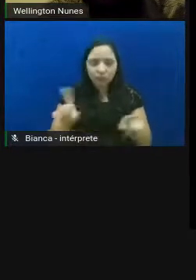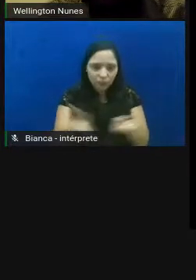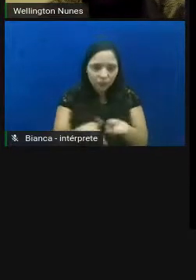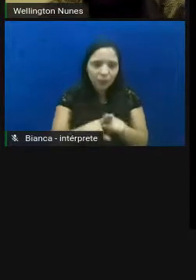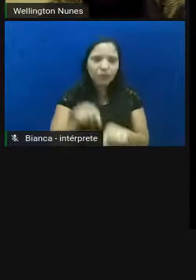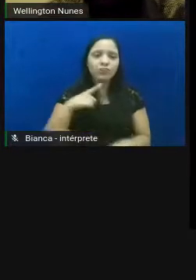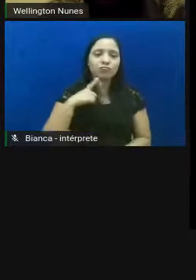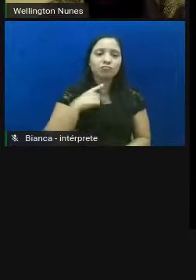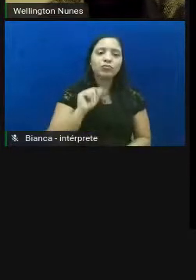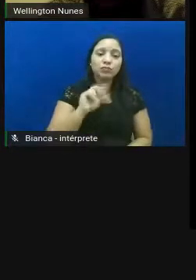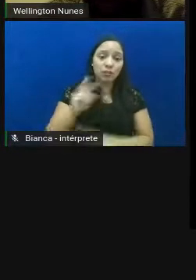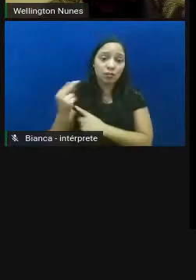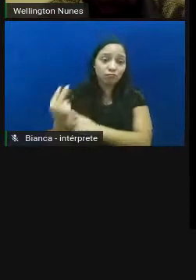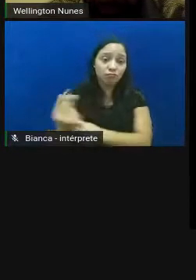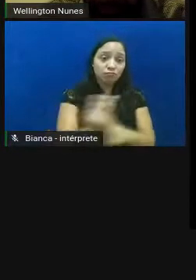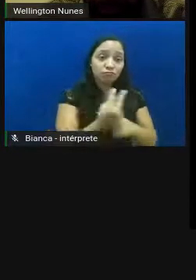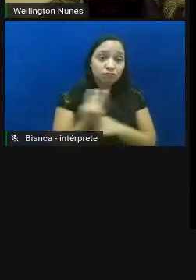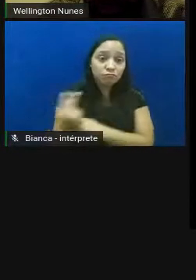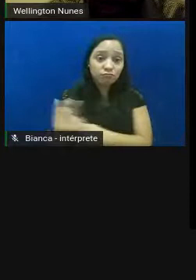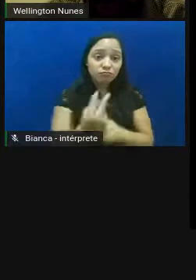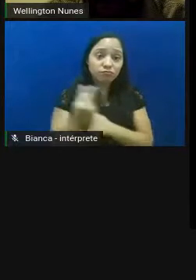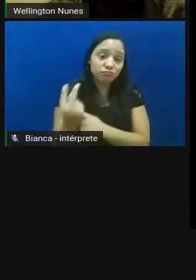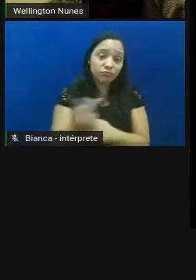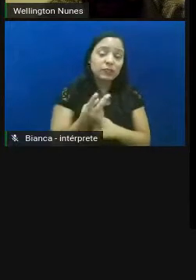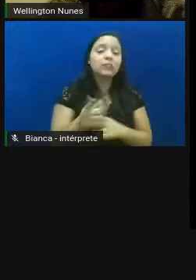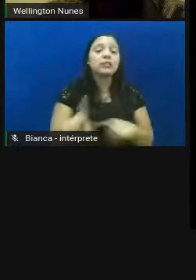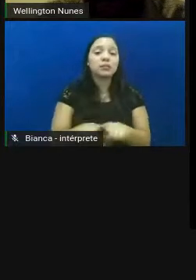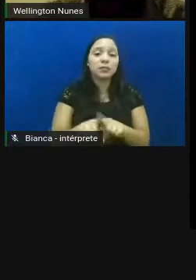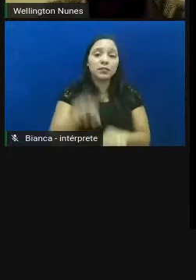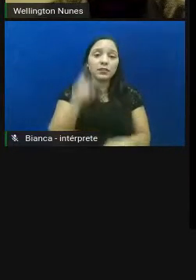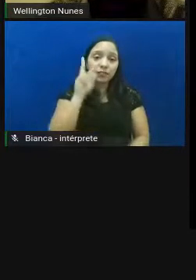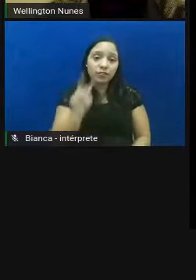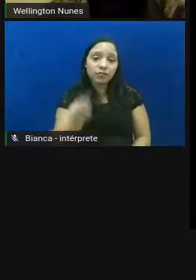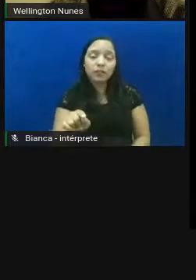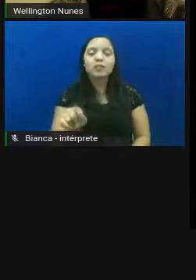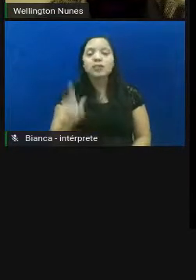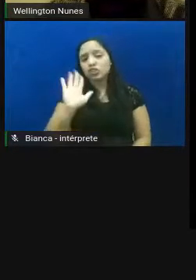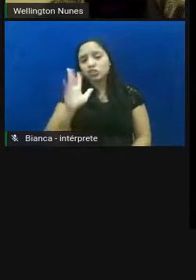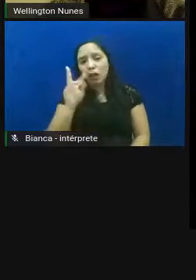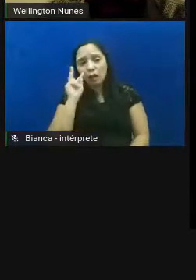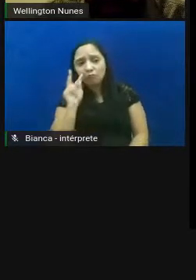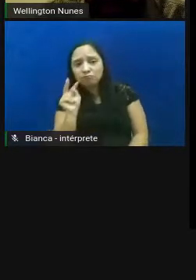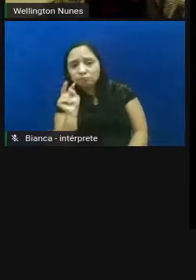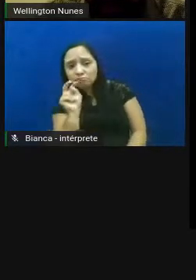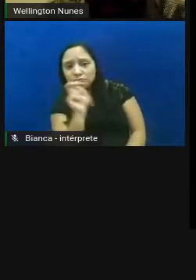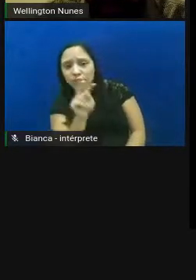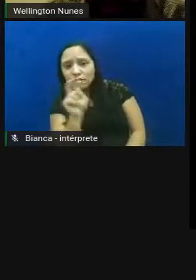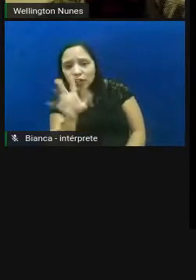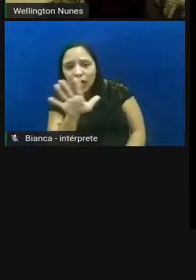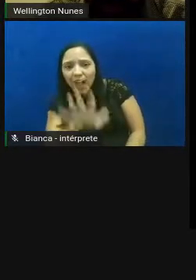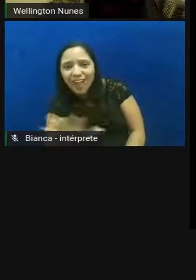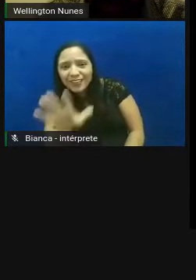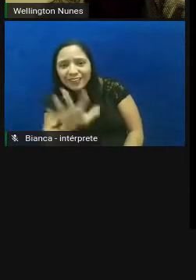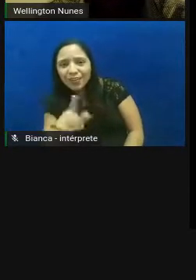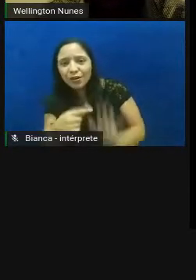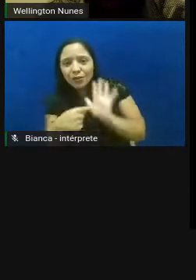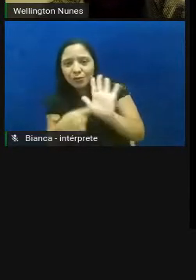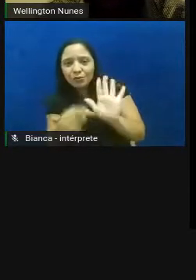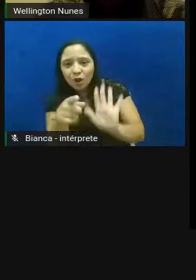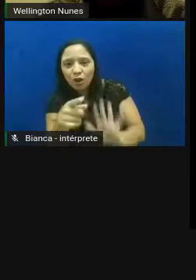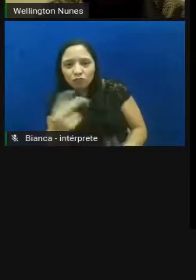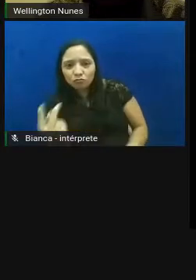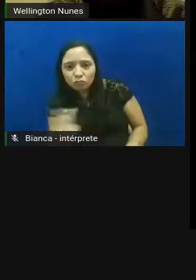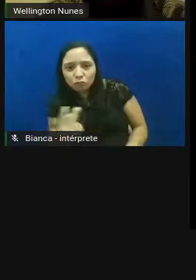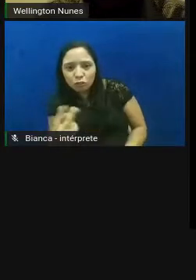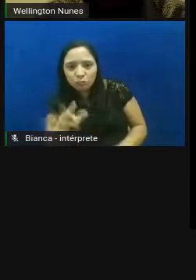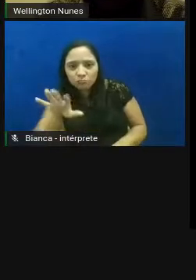antes e depois, em cima, né, e embaixo, após ele ter passado essa região aqui, entre os dois